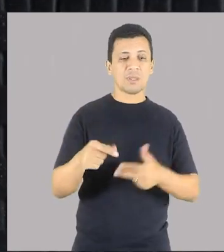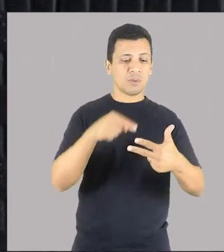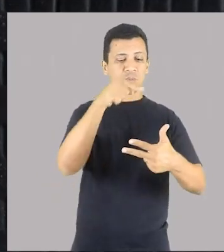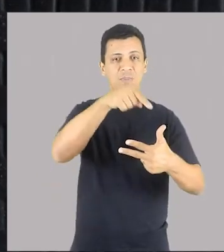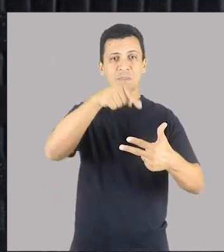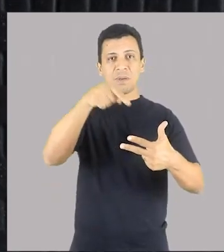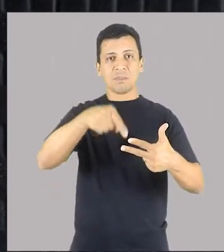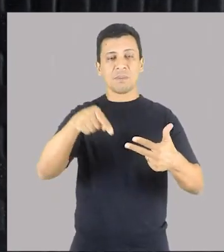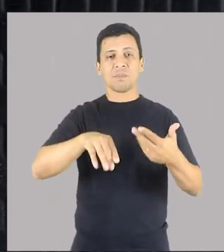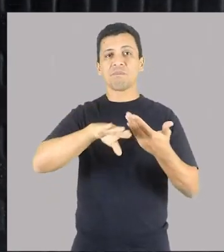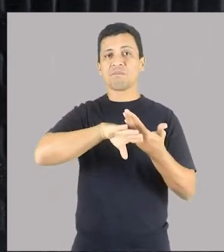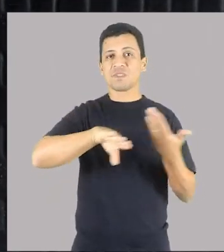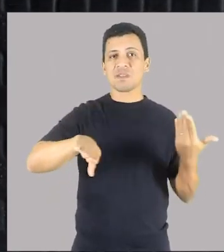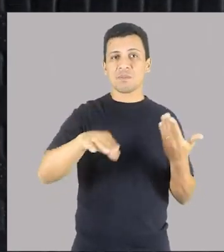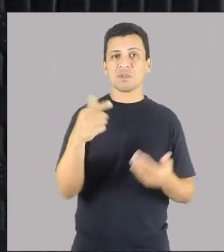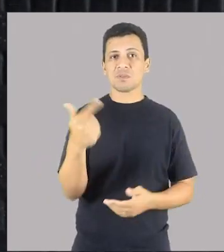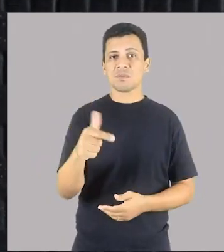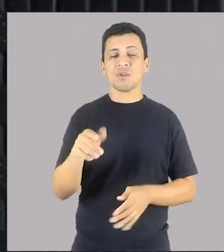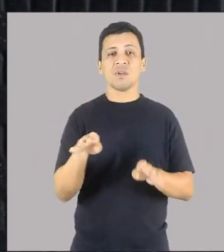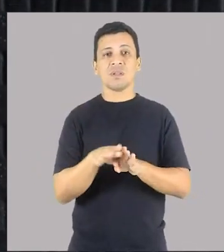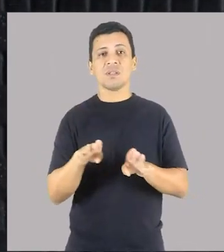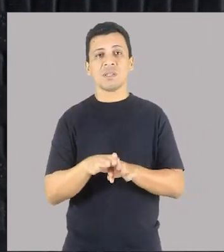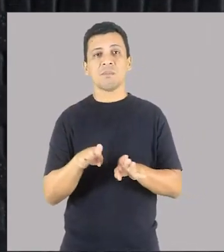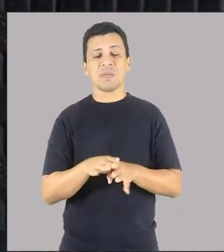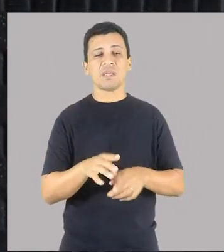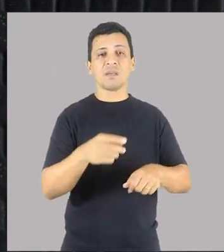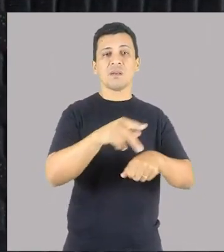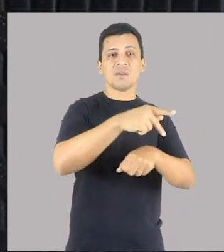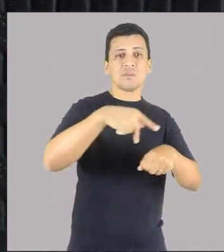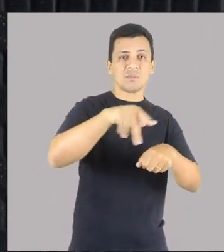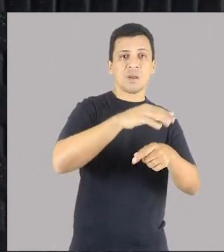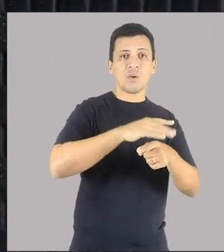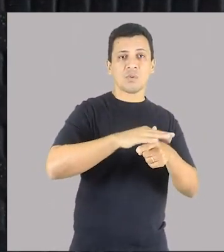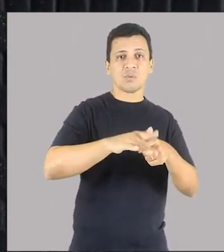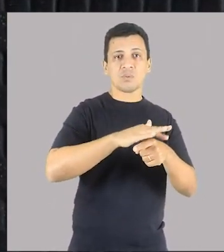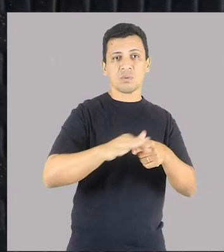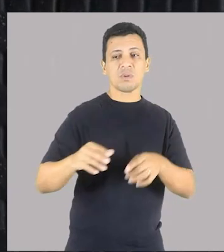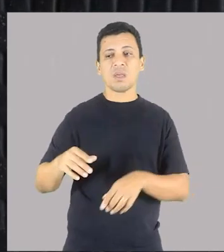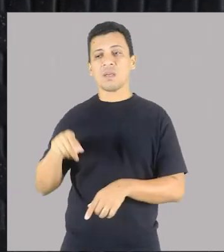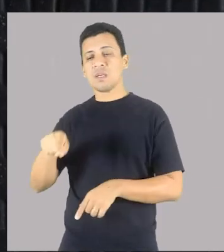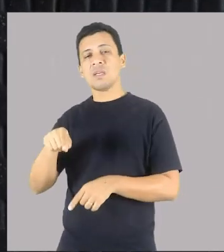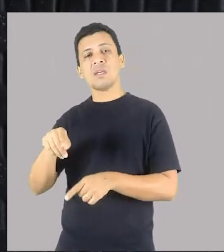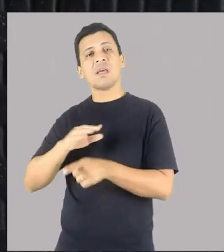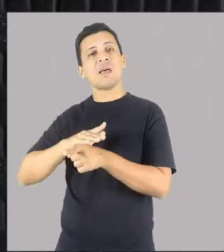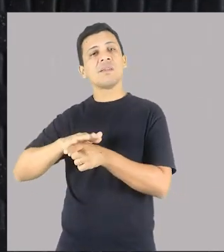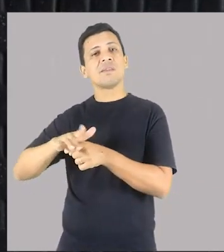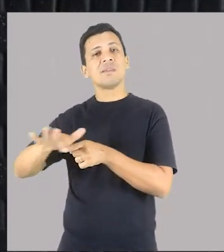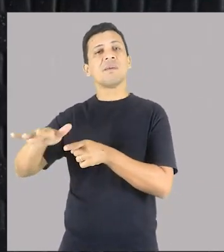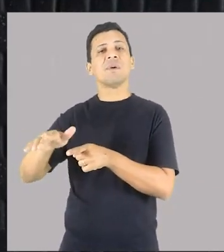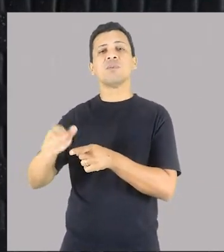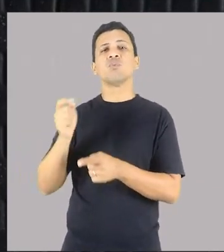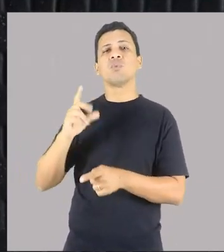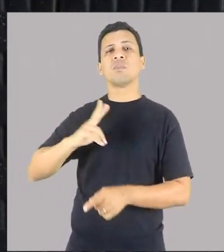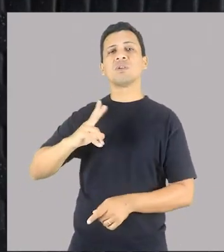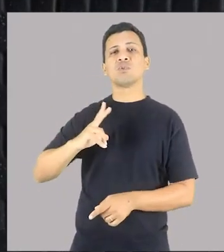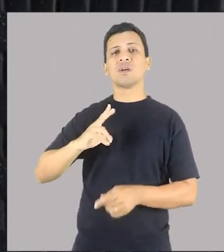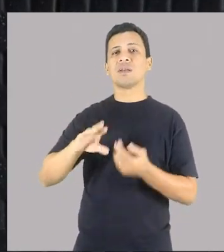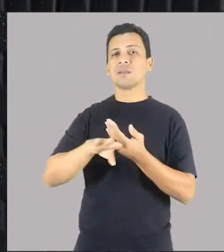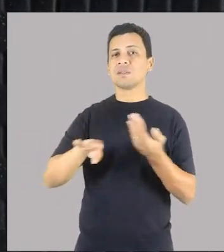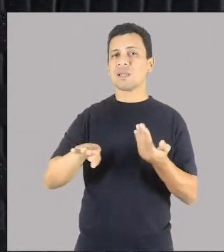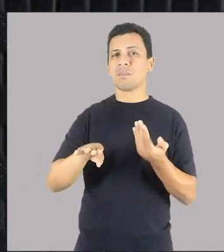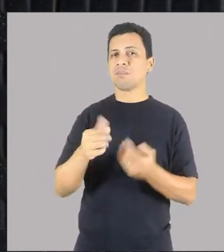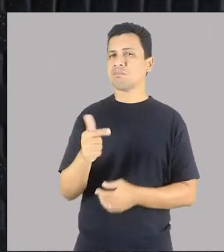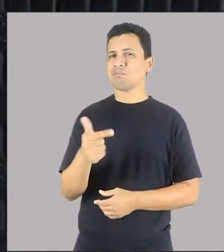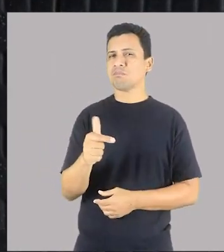separação entre as demandas que são do Estado e as demandas que são dos particulares. O que nós observamos aqui, quando o Estado for